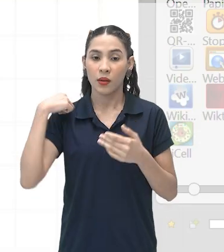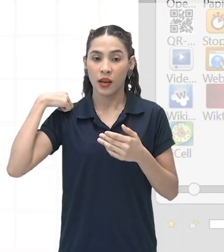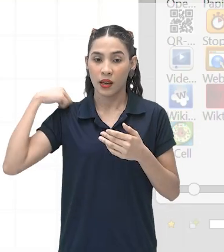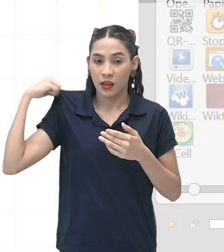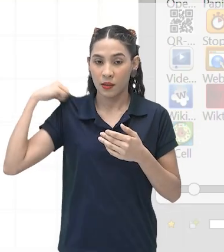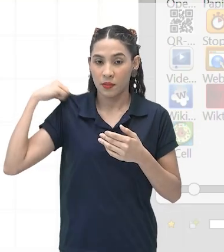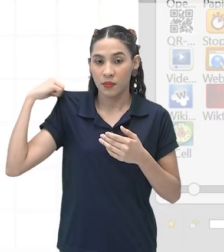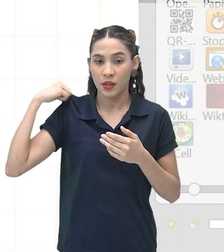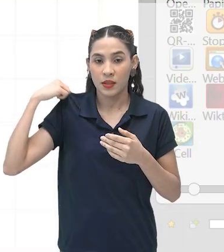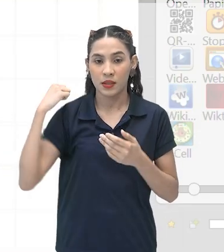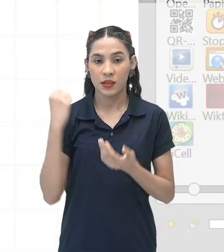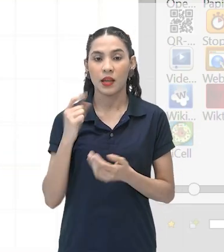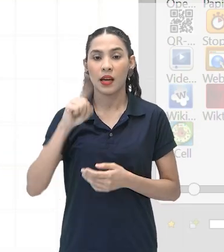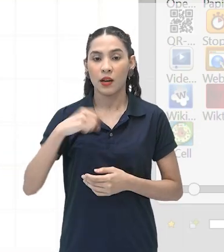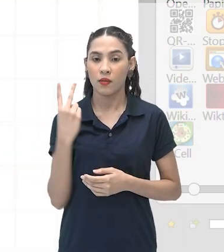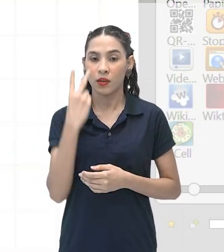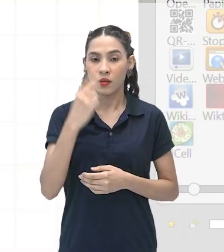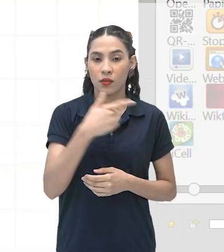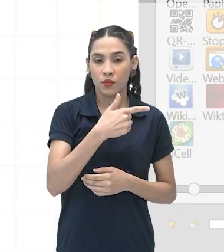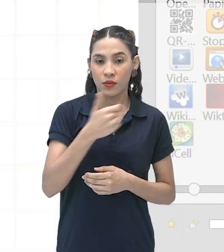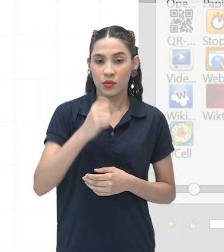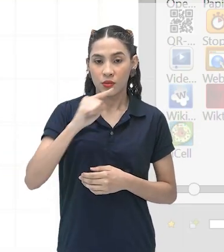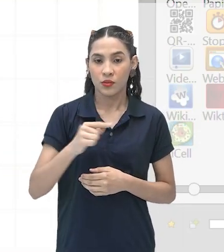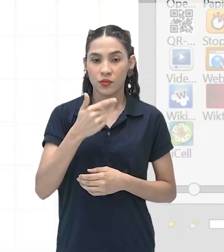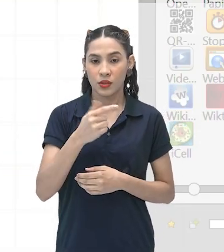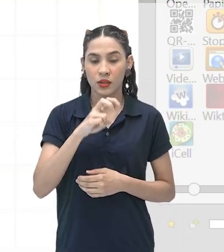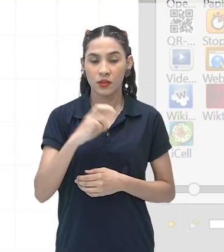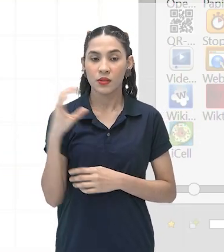a camiseta custará R$